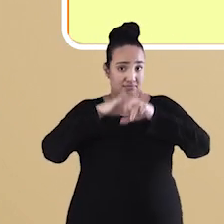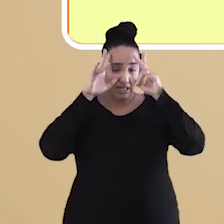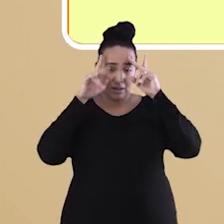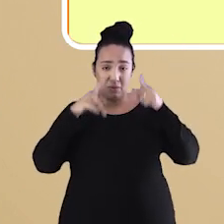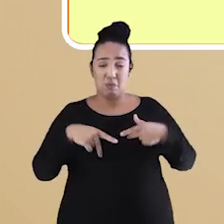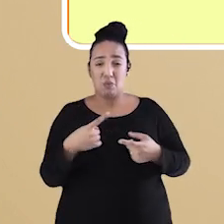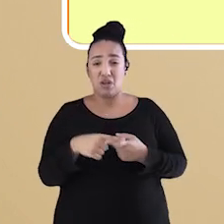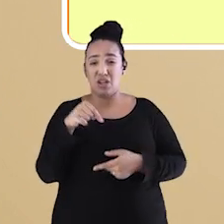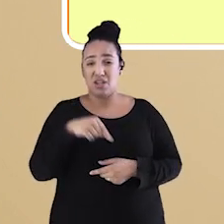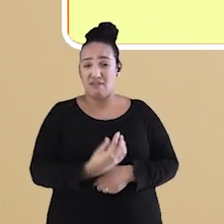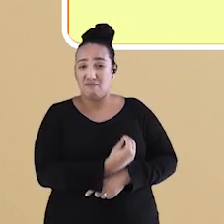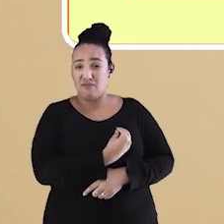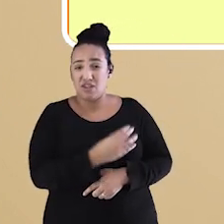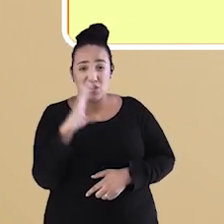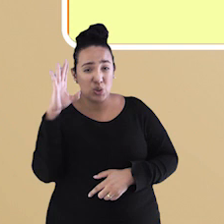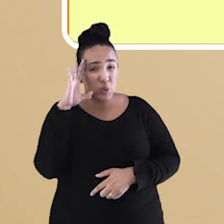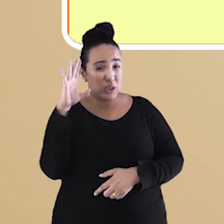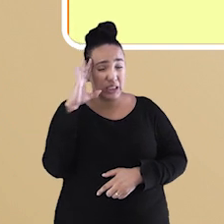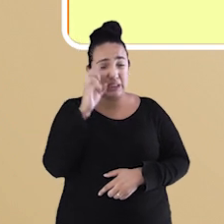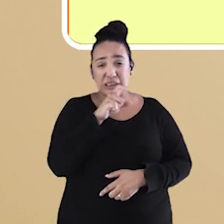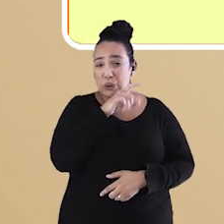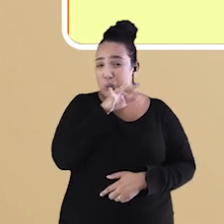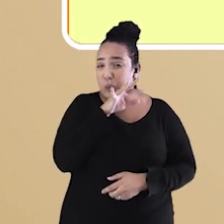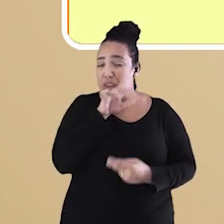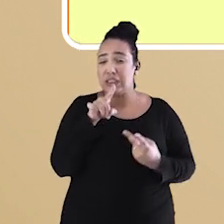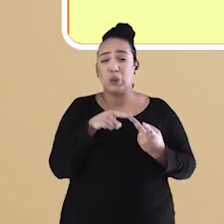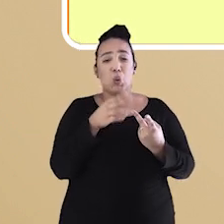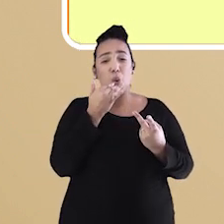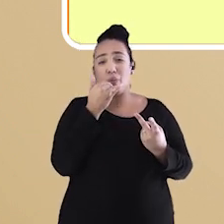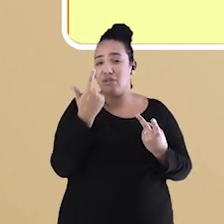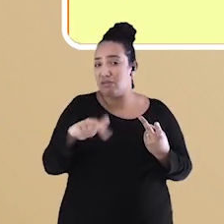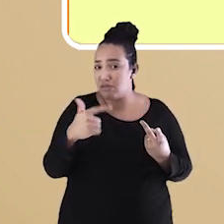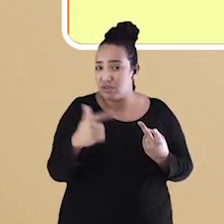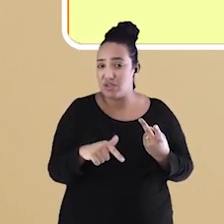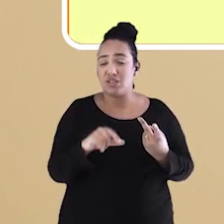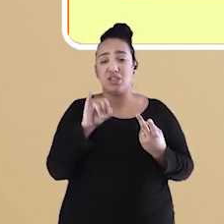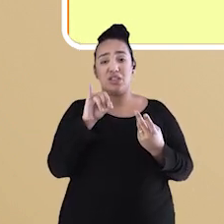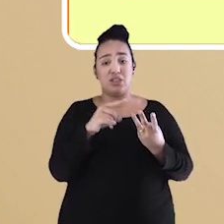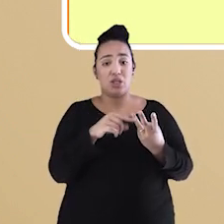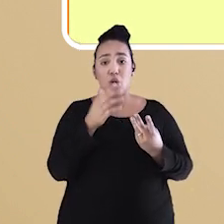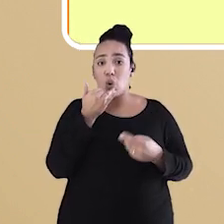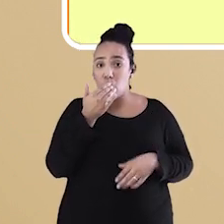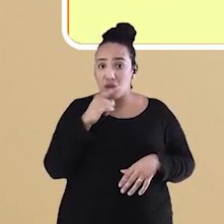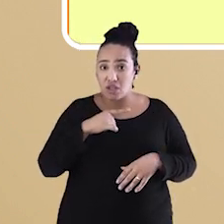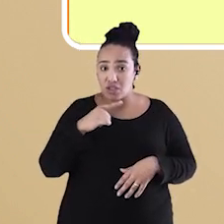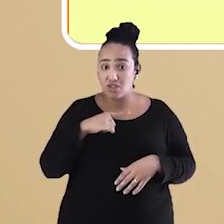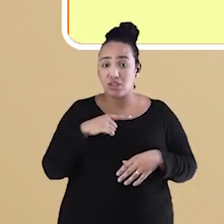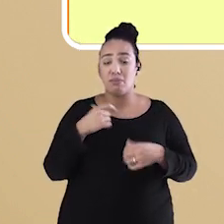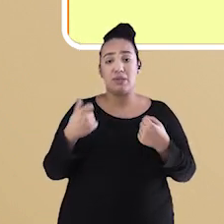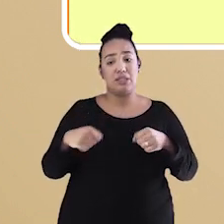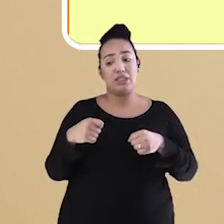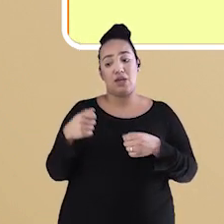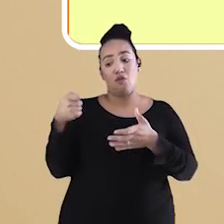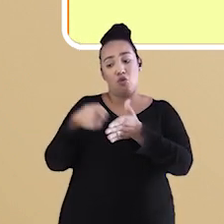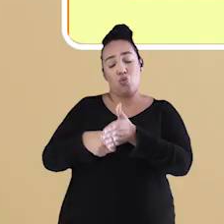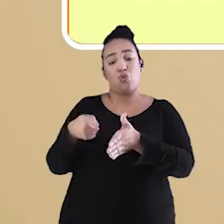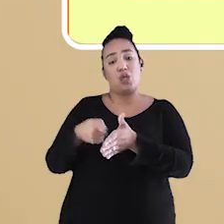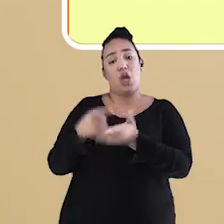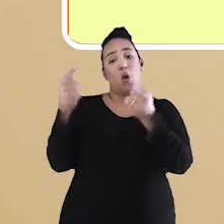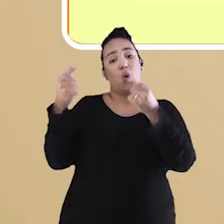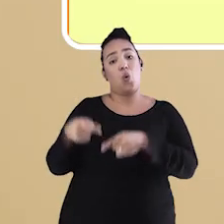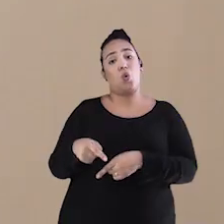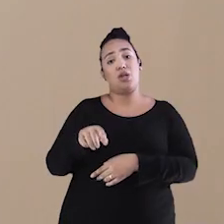vida dos soldados nas trincheiras era muito precária. Mal possuíam alimento e o pouco que tinham disputavam com ratos e